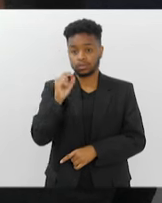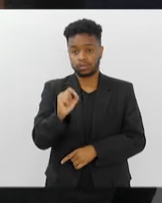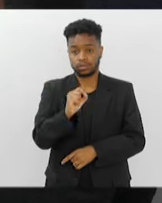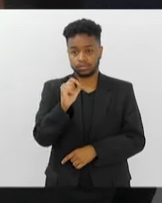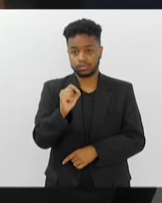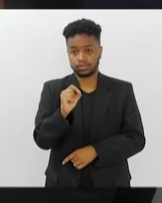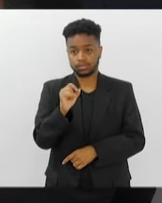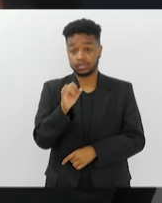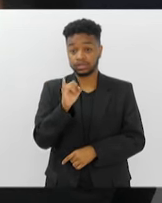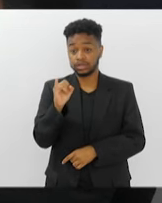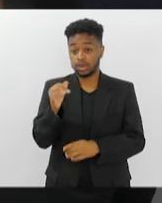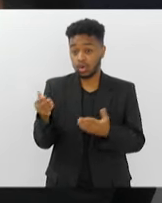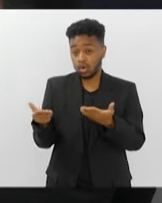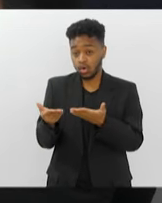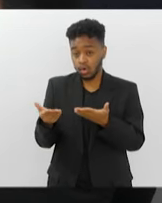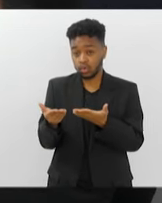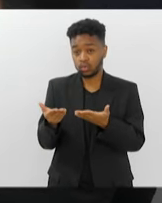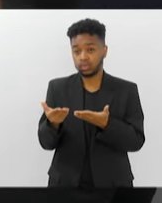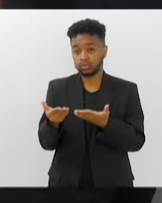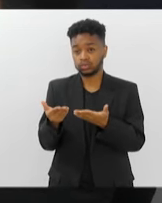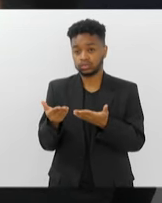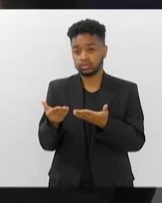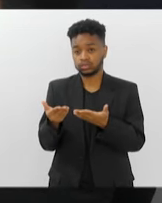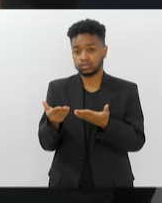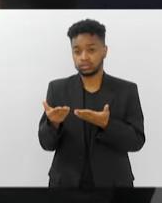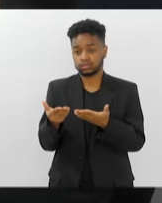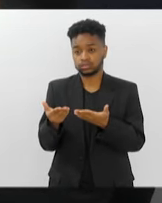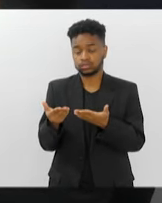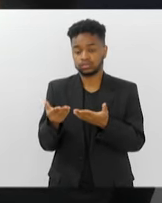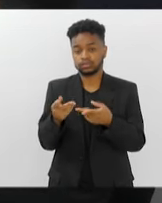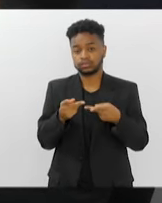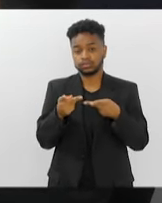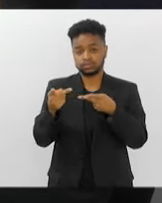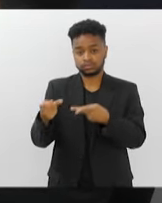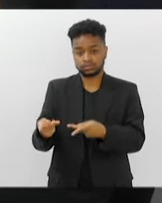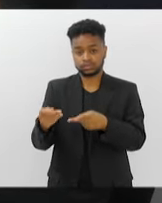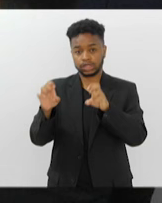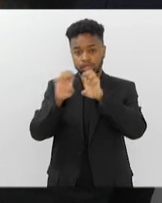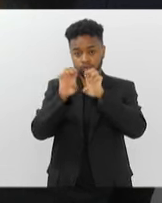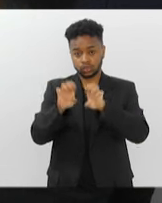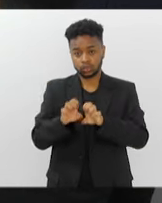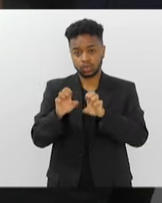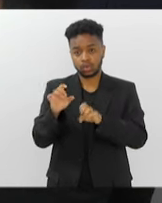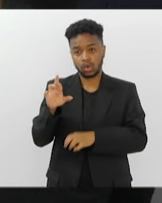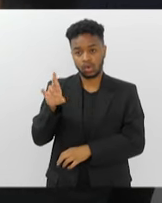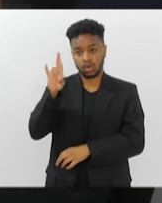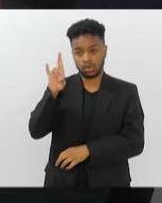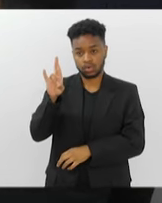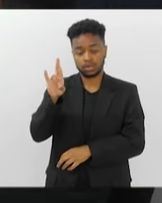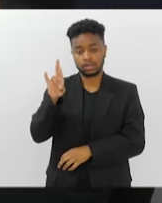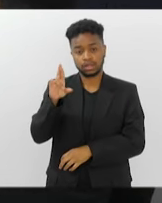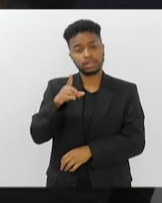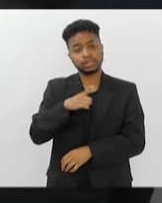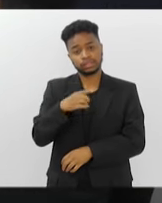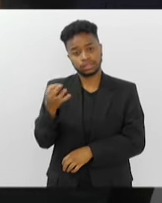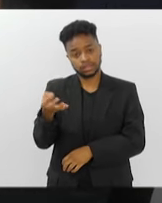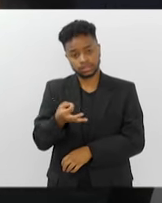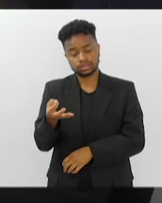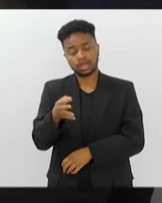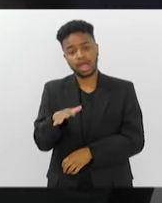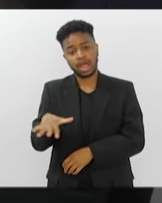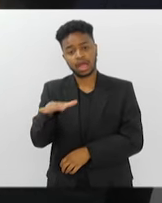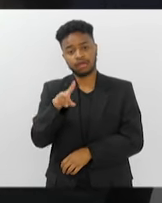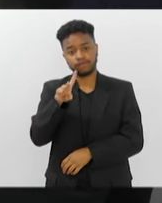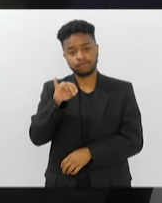se o senhor for hoje se o senhor for hoje visitar a estrutura do rocken Rig é uma boa ideia isso inclus com certeza a as áreas